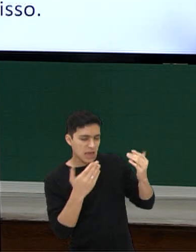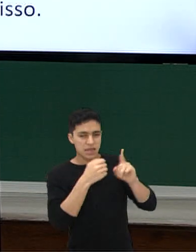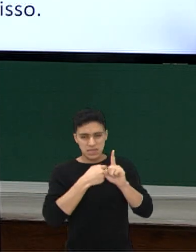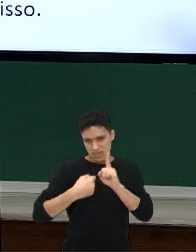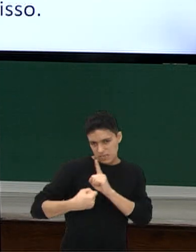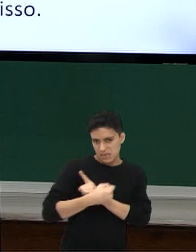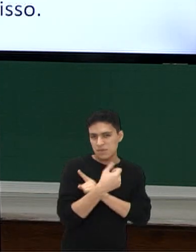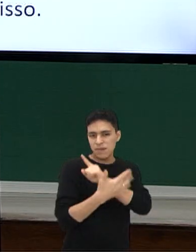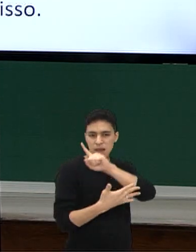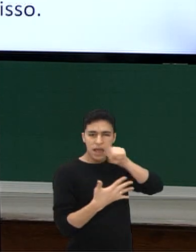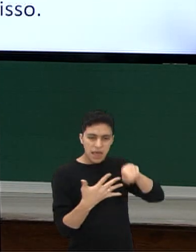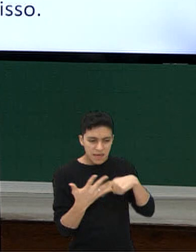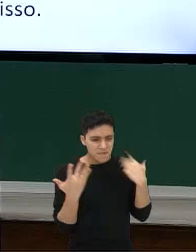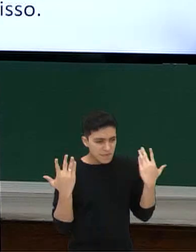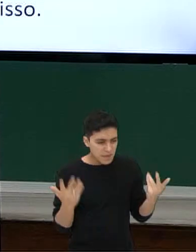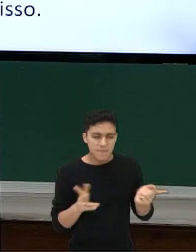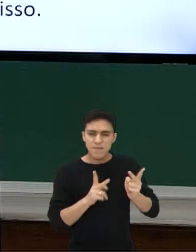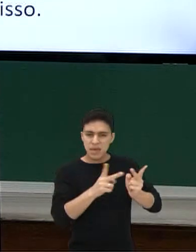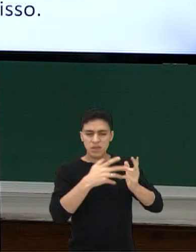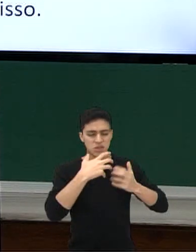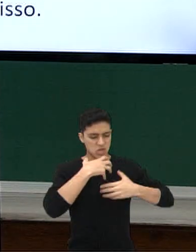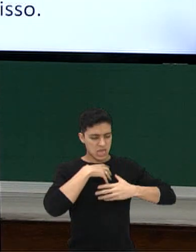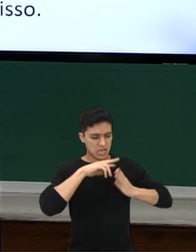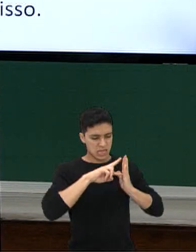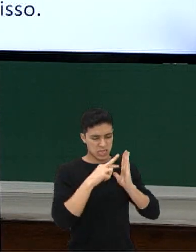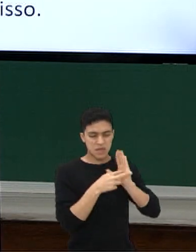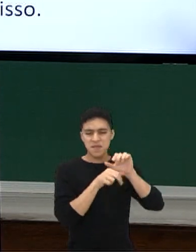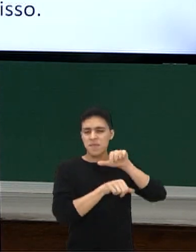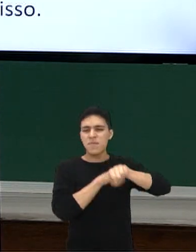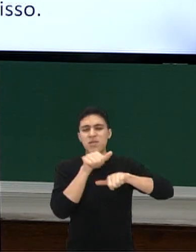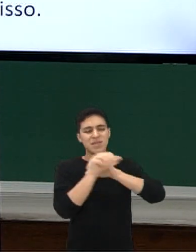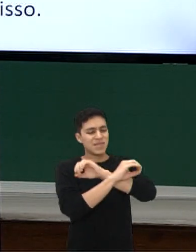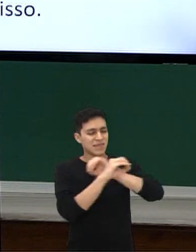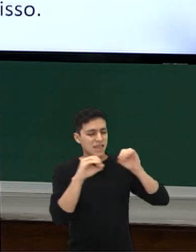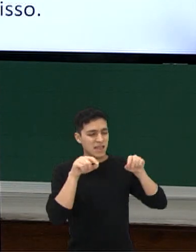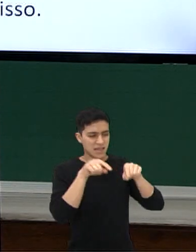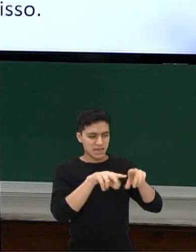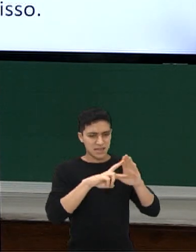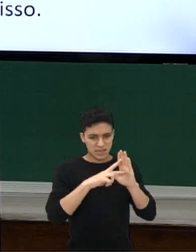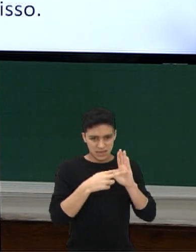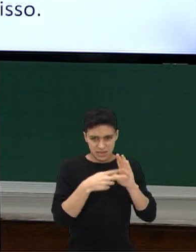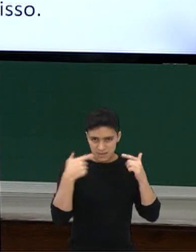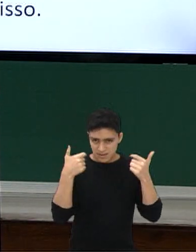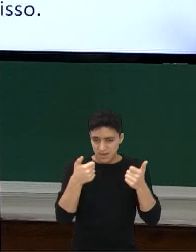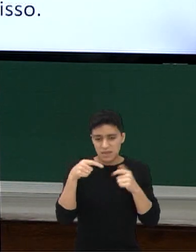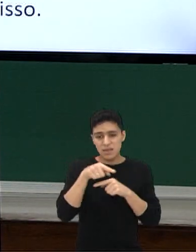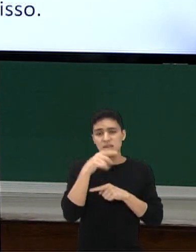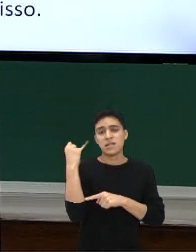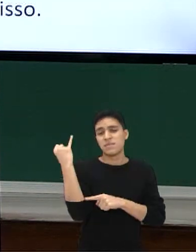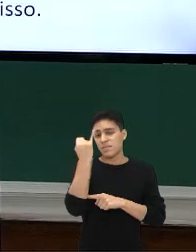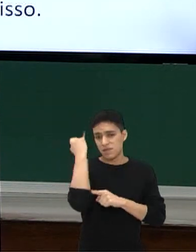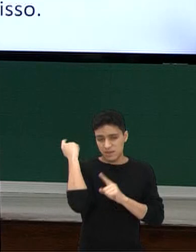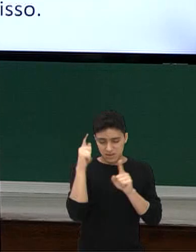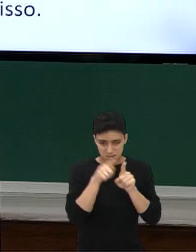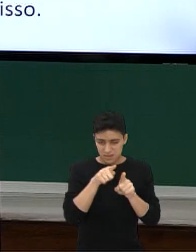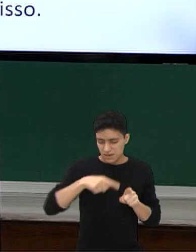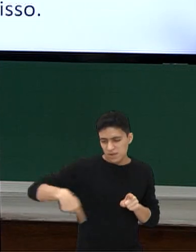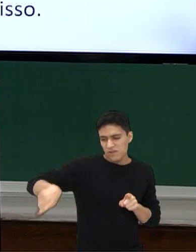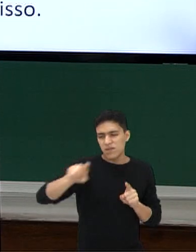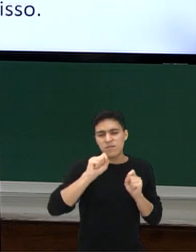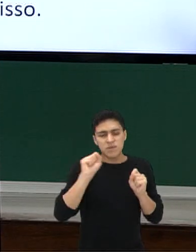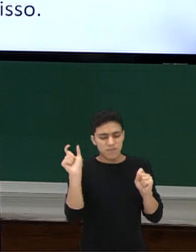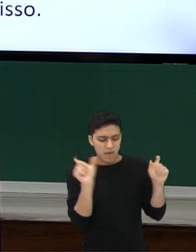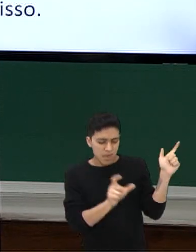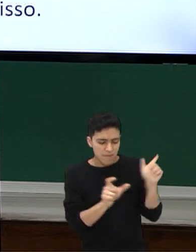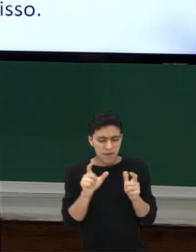né? A gente ficaria a mesma coisa, não mudaria em nada o sentido, tá? Isso é muito importante também, você pode usar